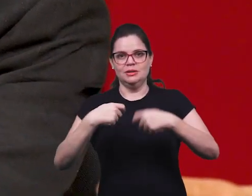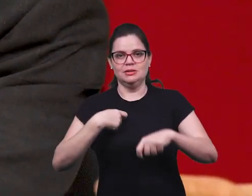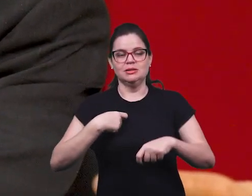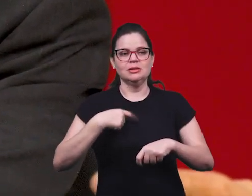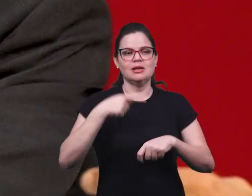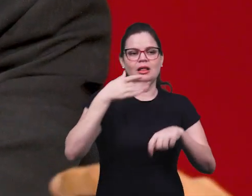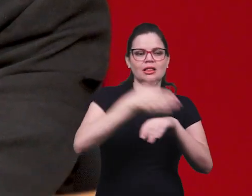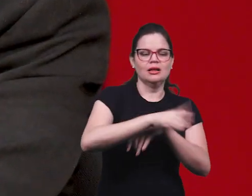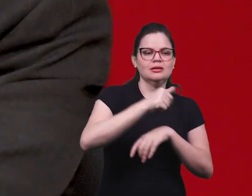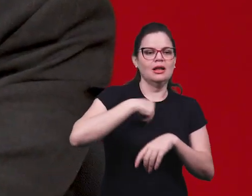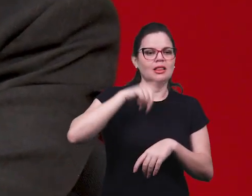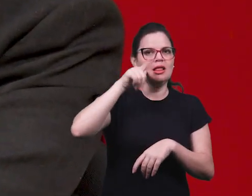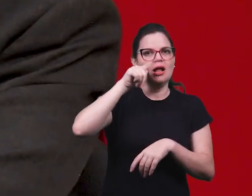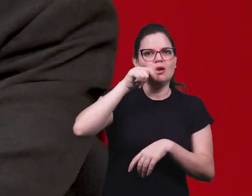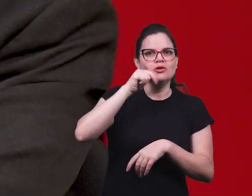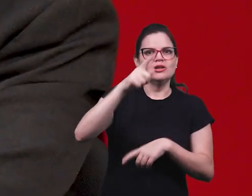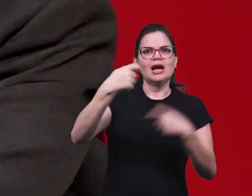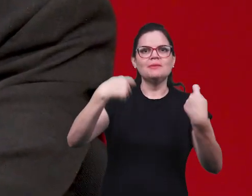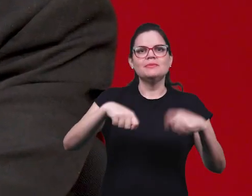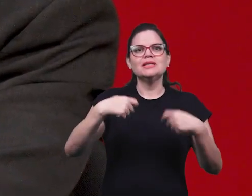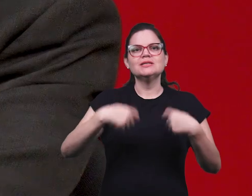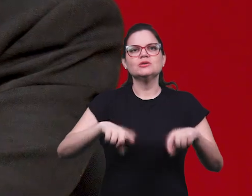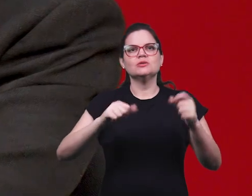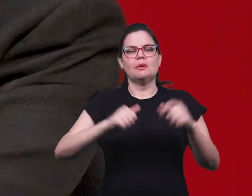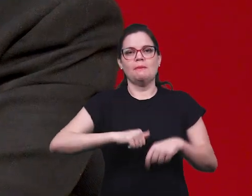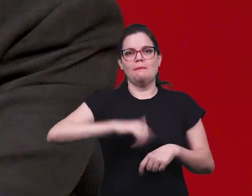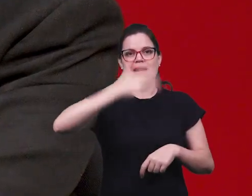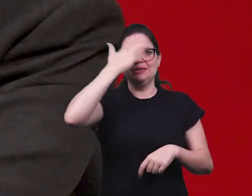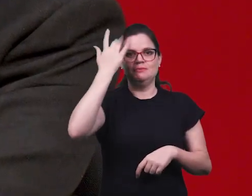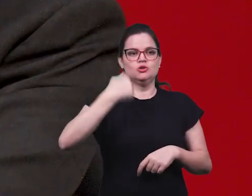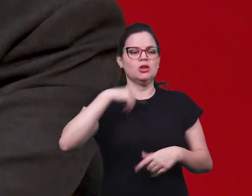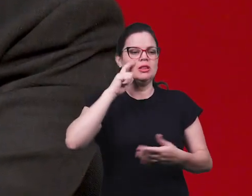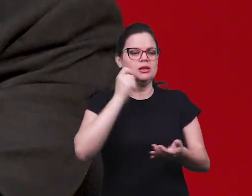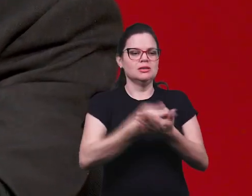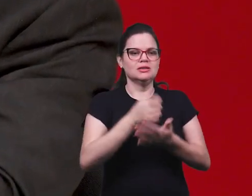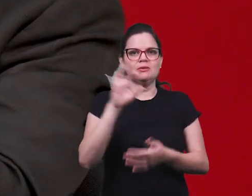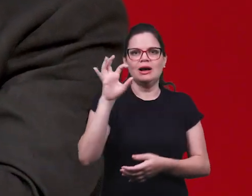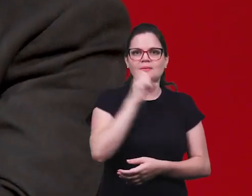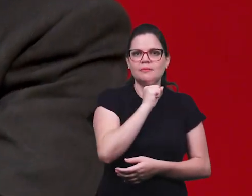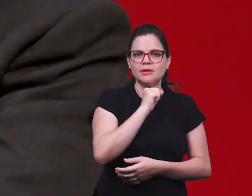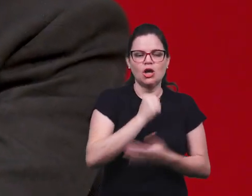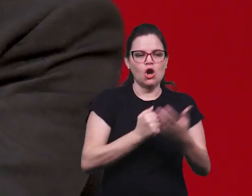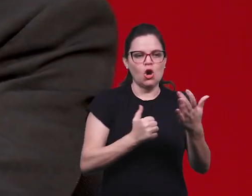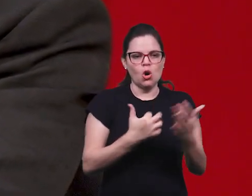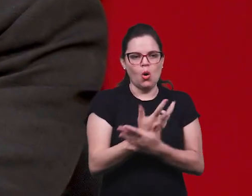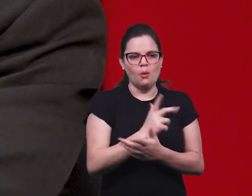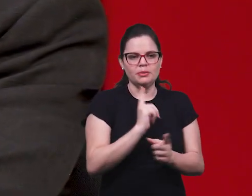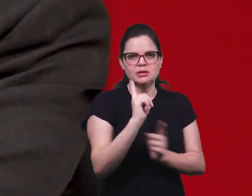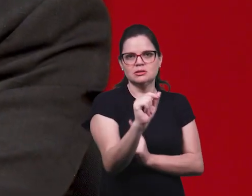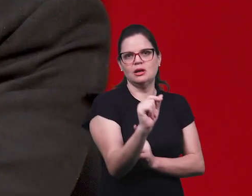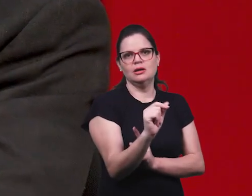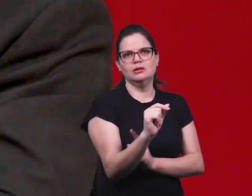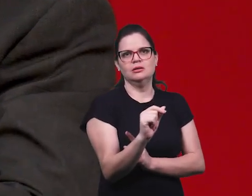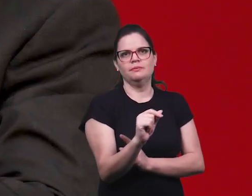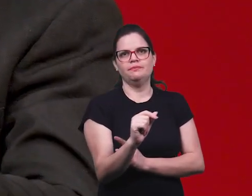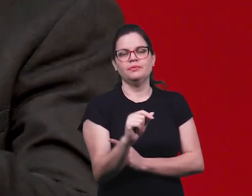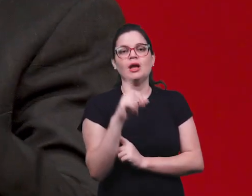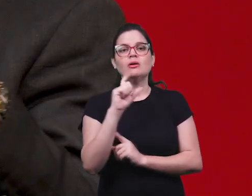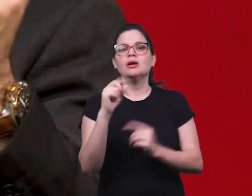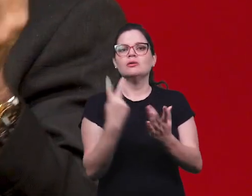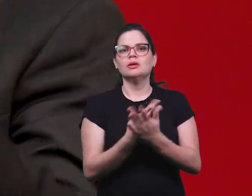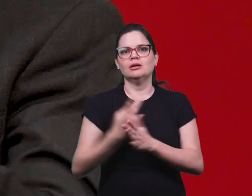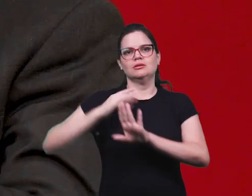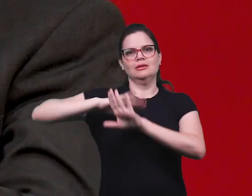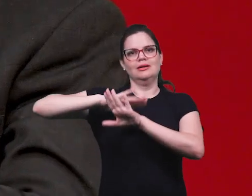daquele estabelecimento ele precisa de uma maior rotatividade, que a pessoa tome uma decisão rápida, compre alguma coisa e saia. Às vezes